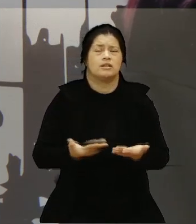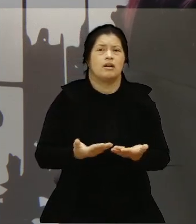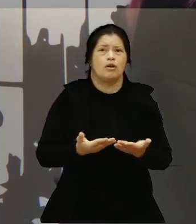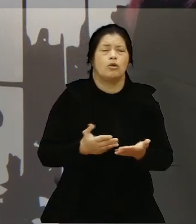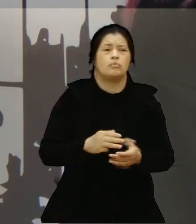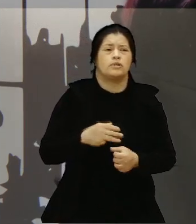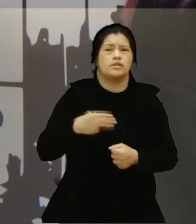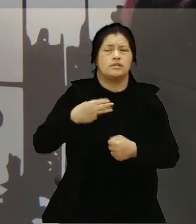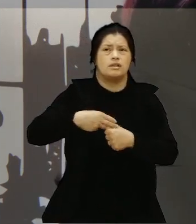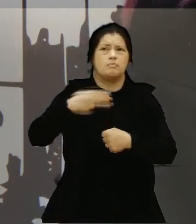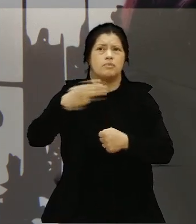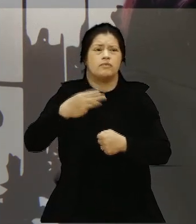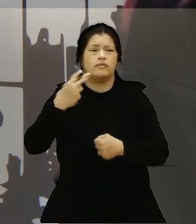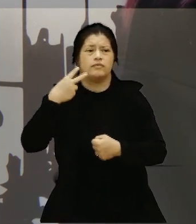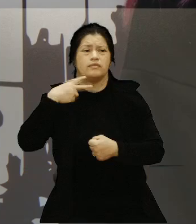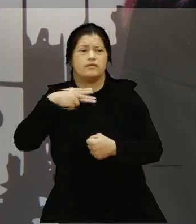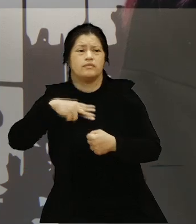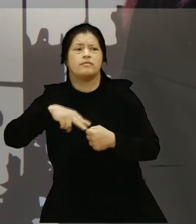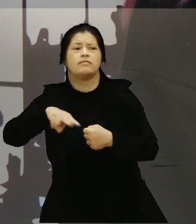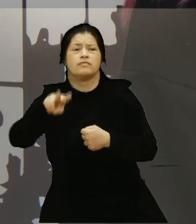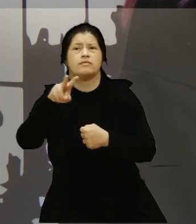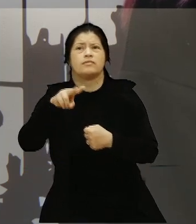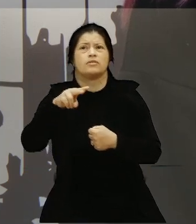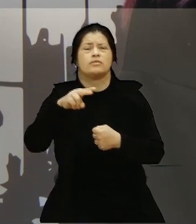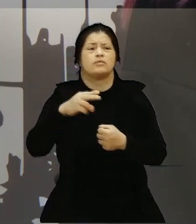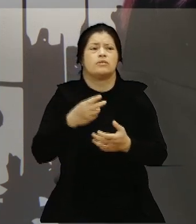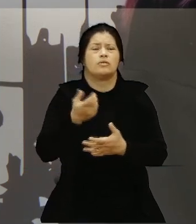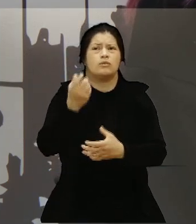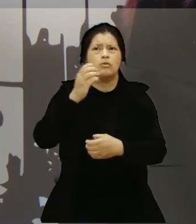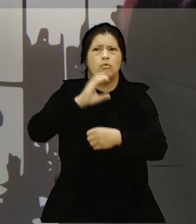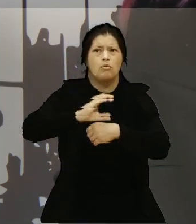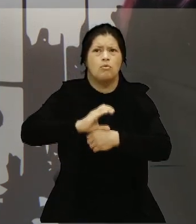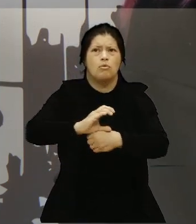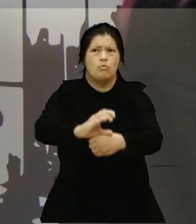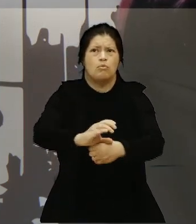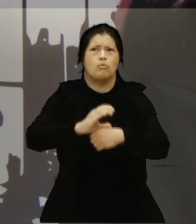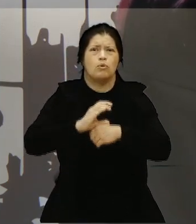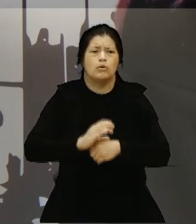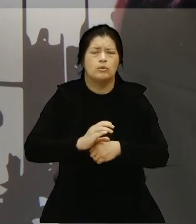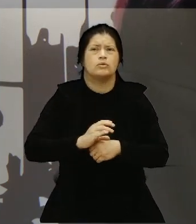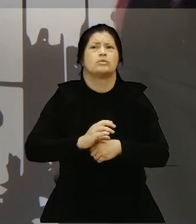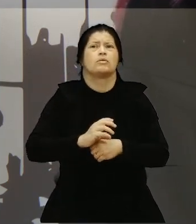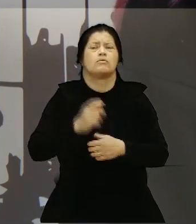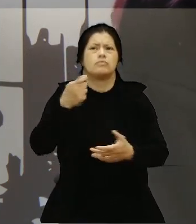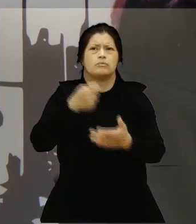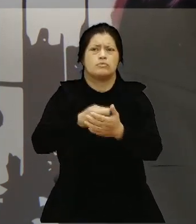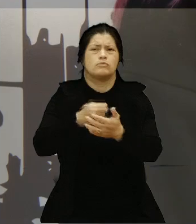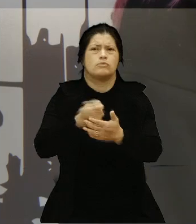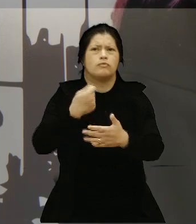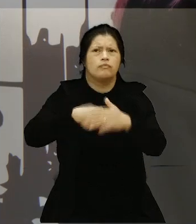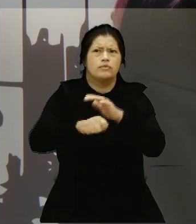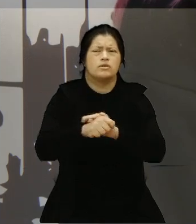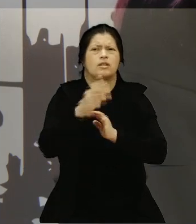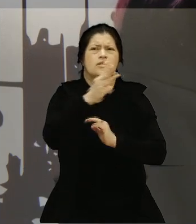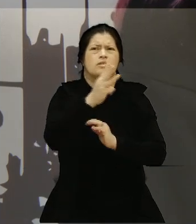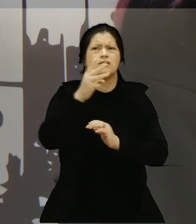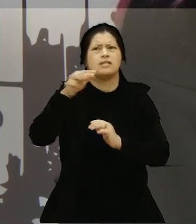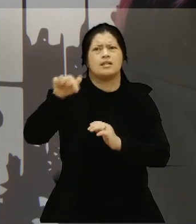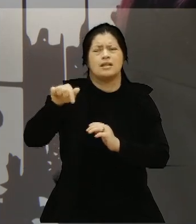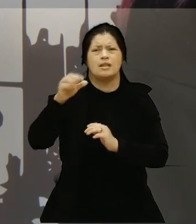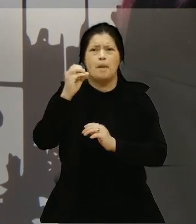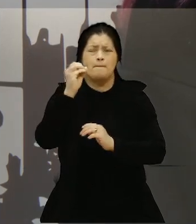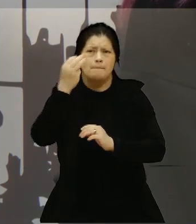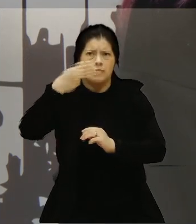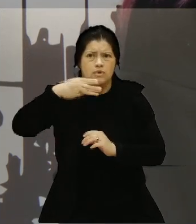essas consultas, né? Mas recurso a gente sabe que é muito alto. Então, o município está investindo cerca de R$ 370 mil e